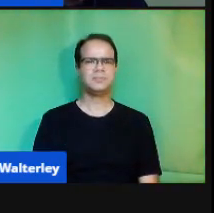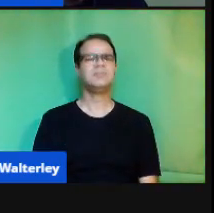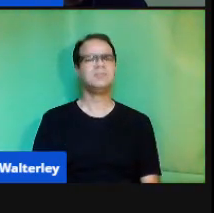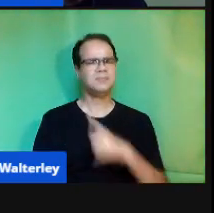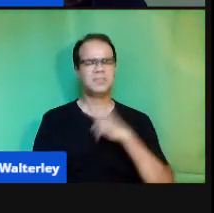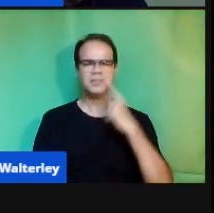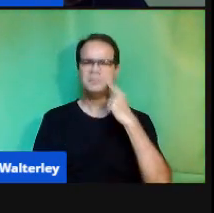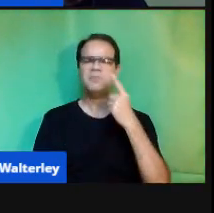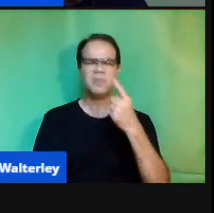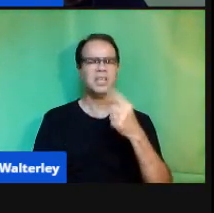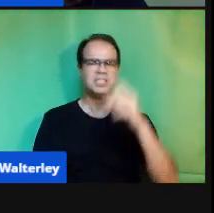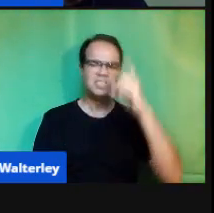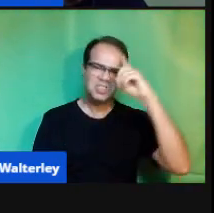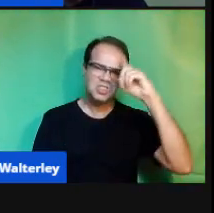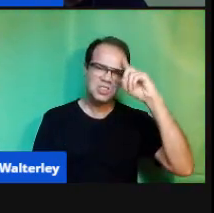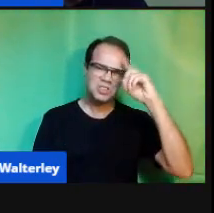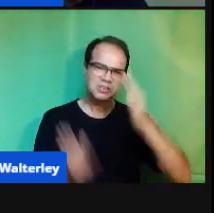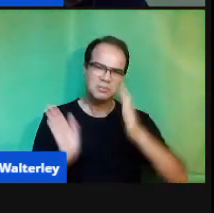dia.